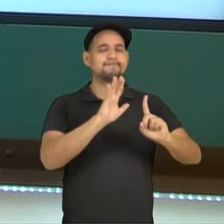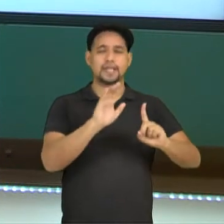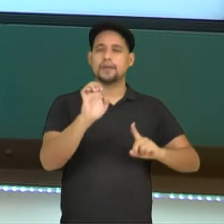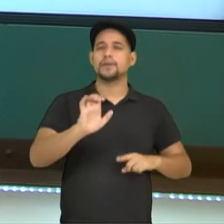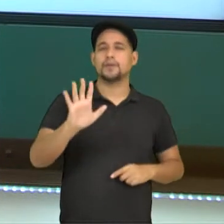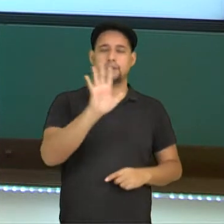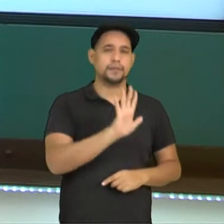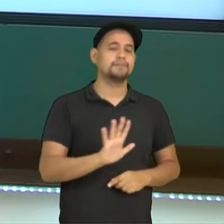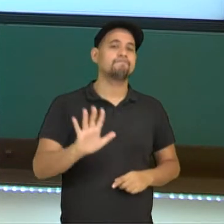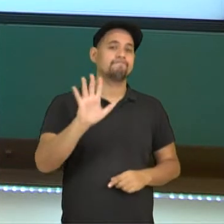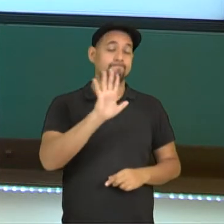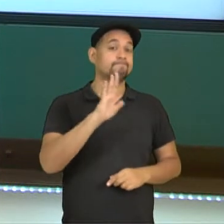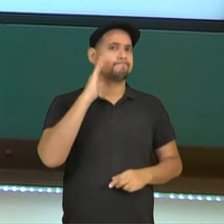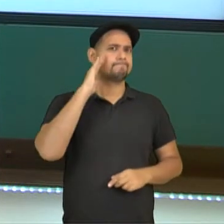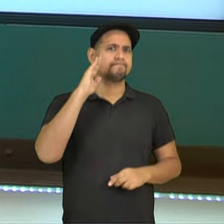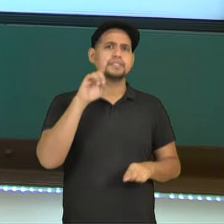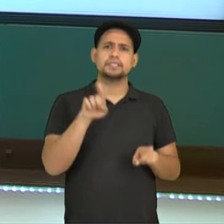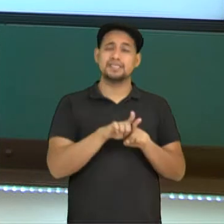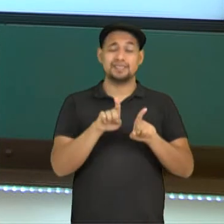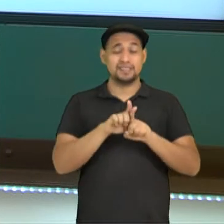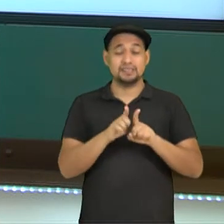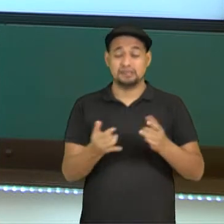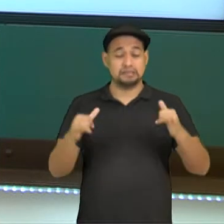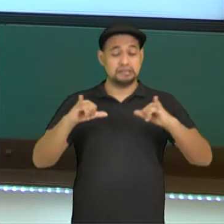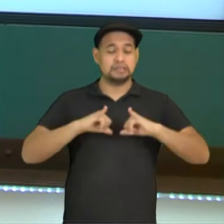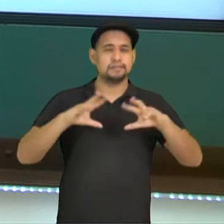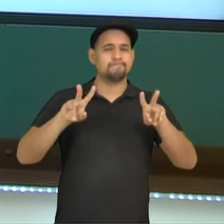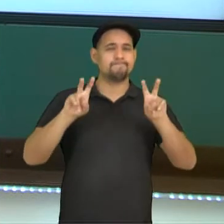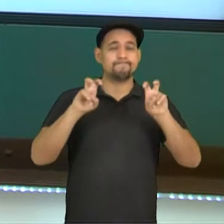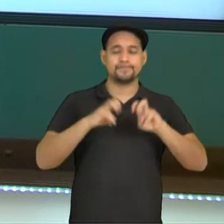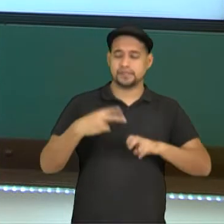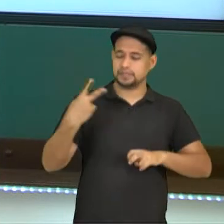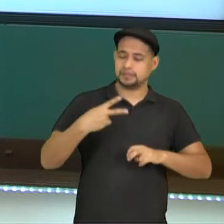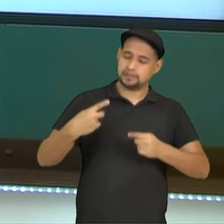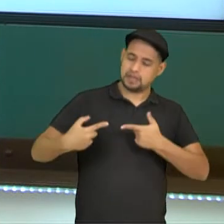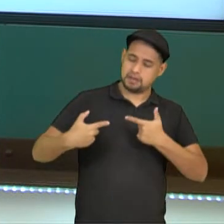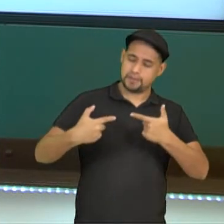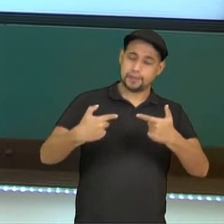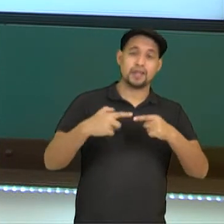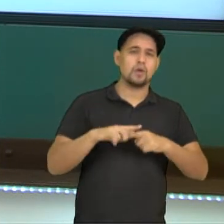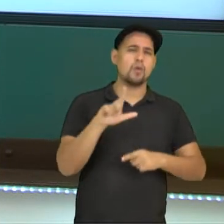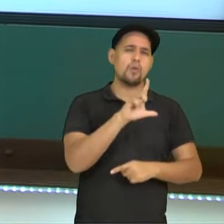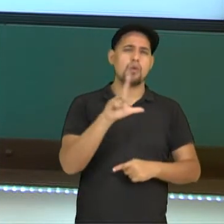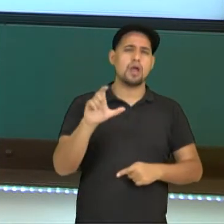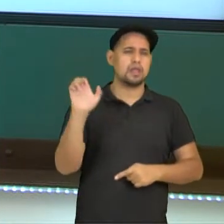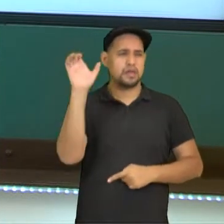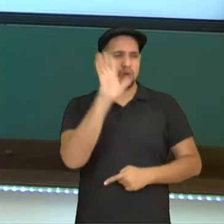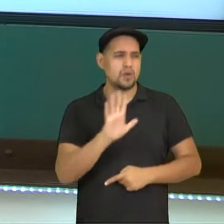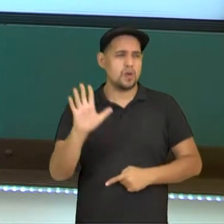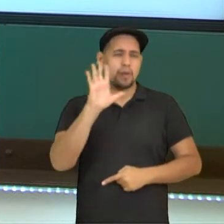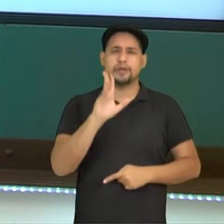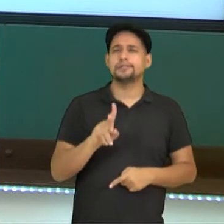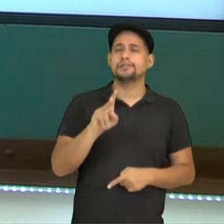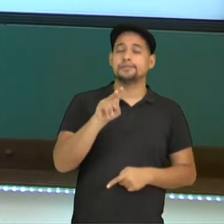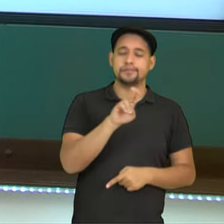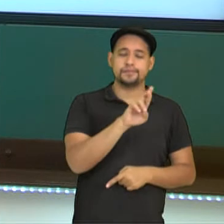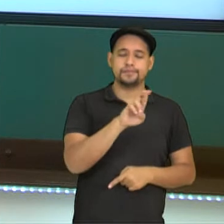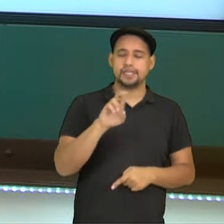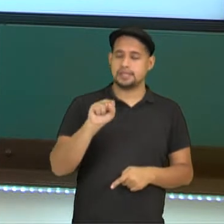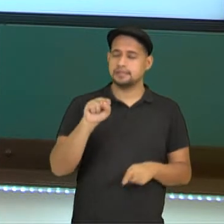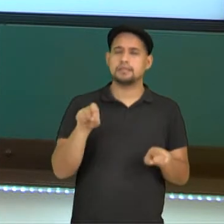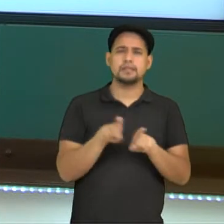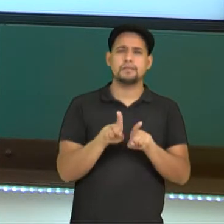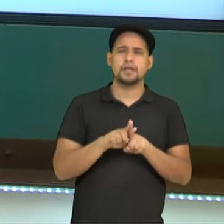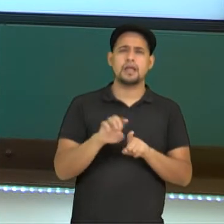Europa, o principal continente afetado pela Segunda Guerra Mundial. O leste europeu sob influência da União Soviética,